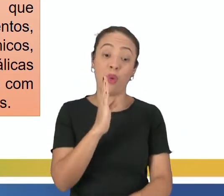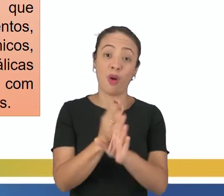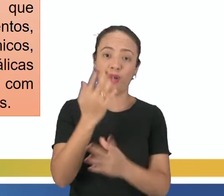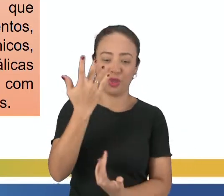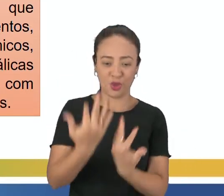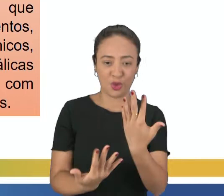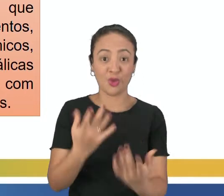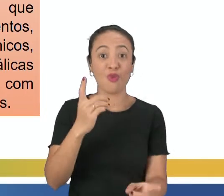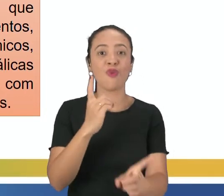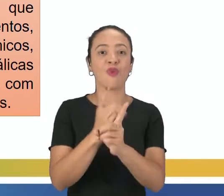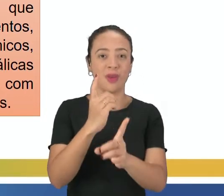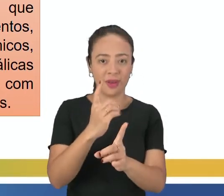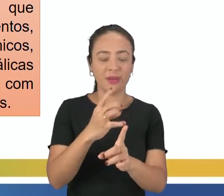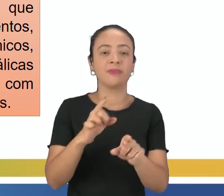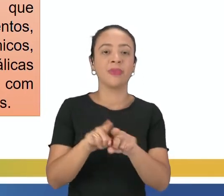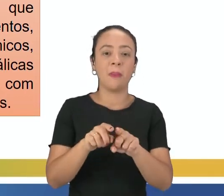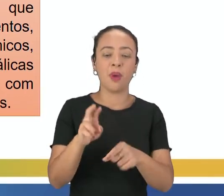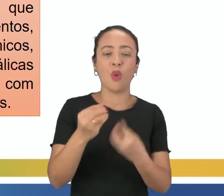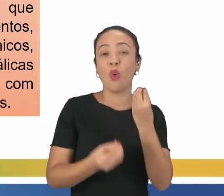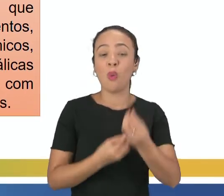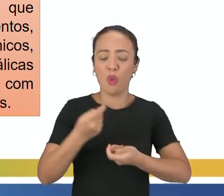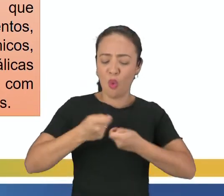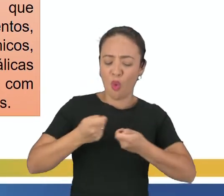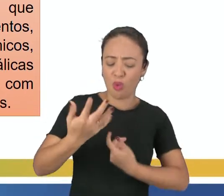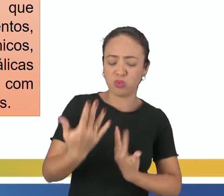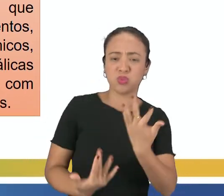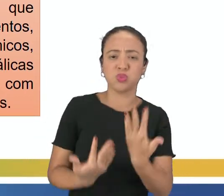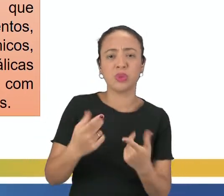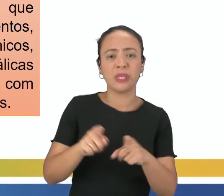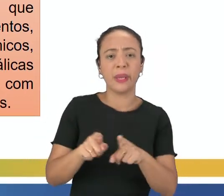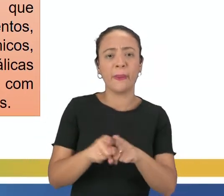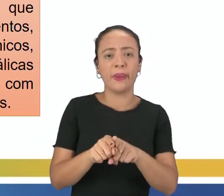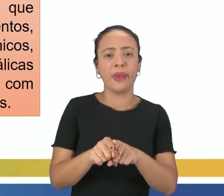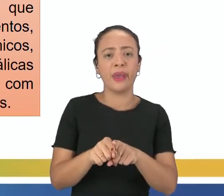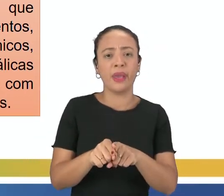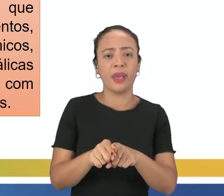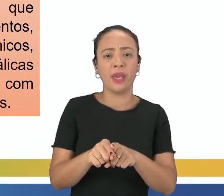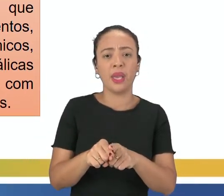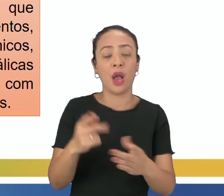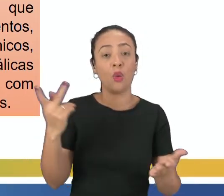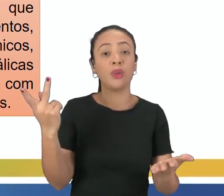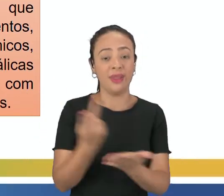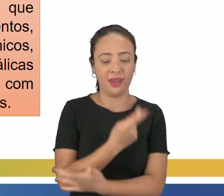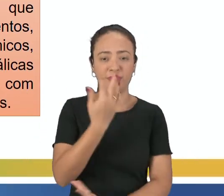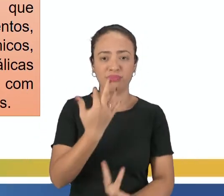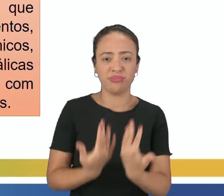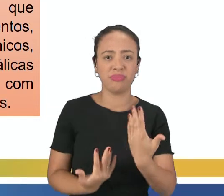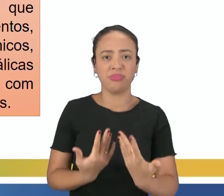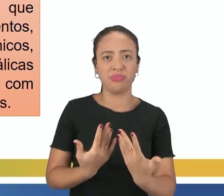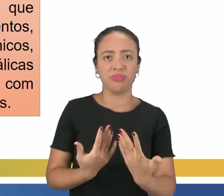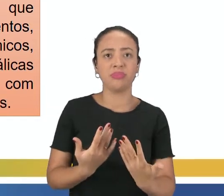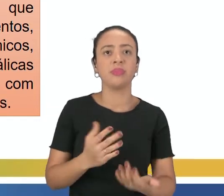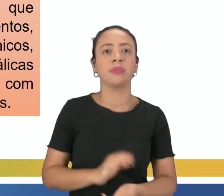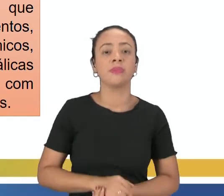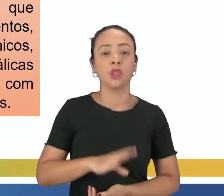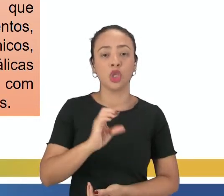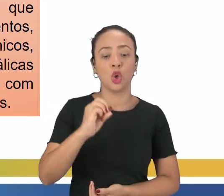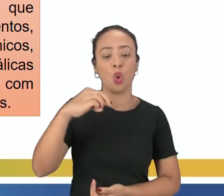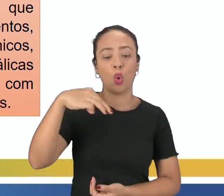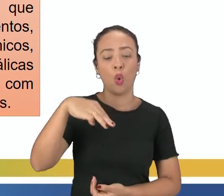fogo, a descoberta dele, o manuseio dele, através das reações de combustão, a gente pode observar quais